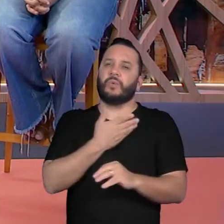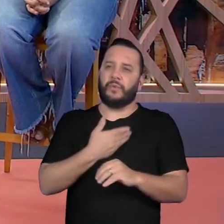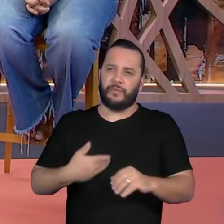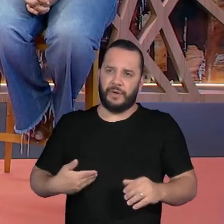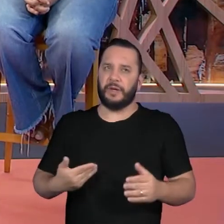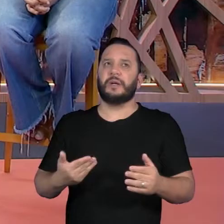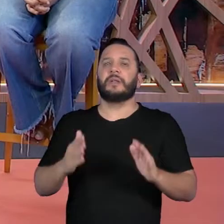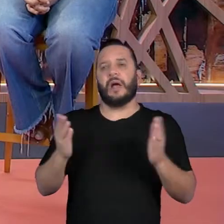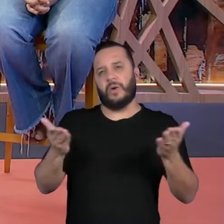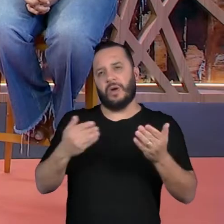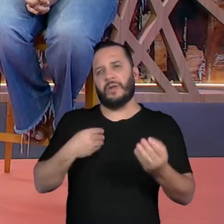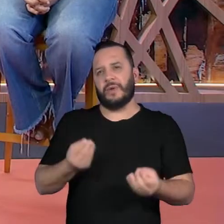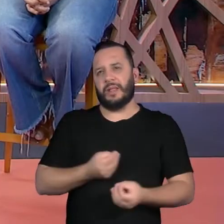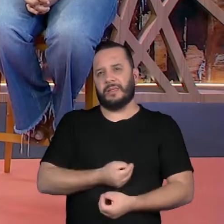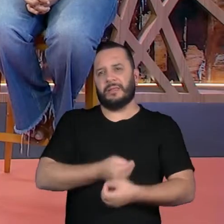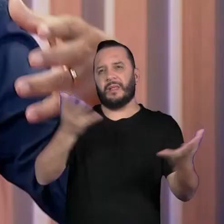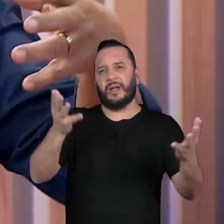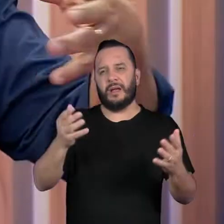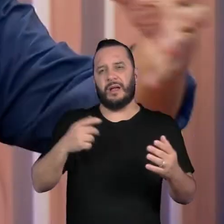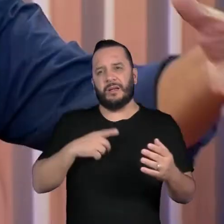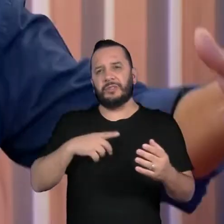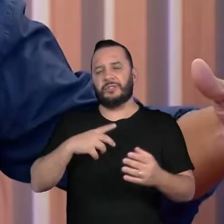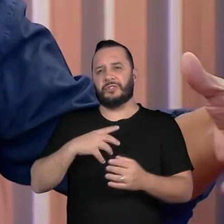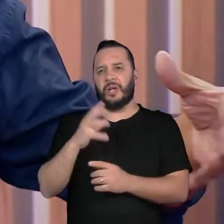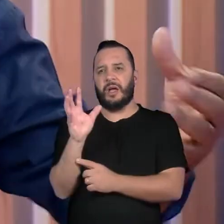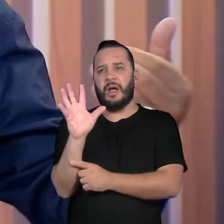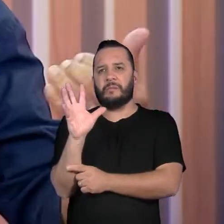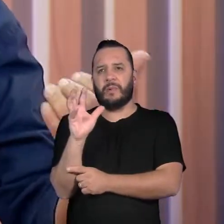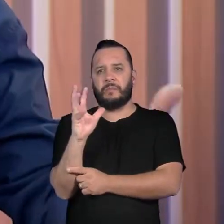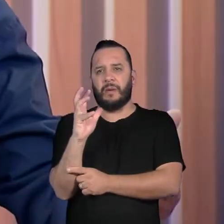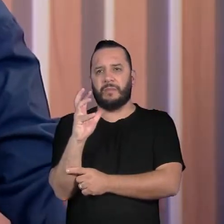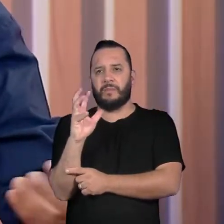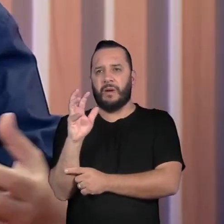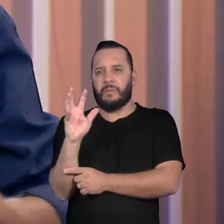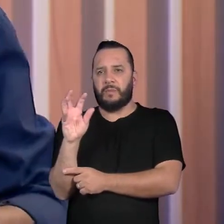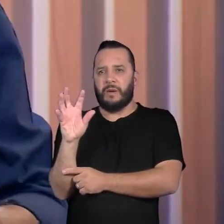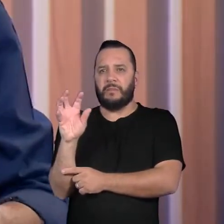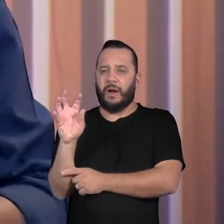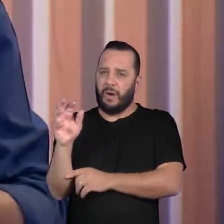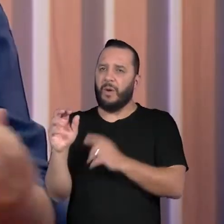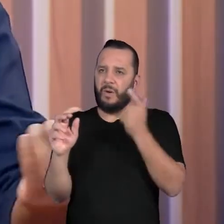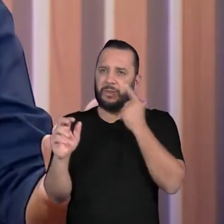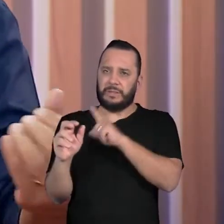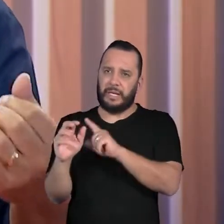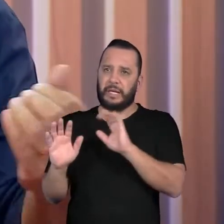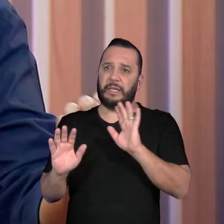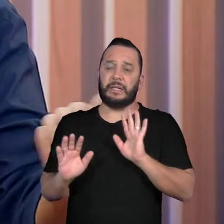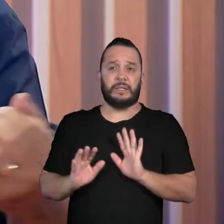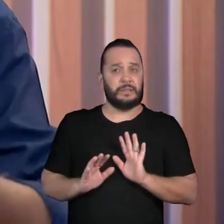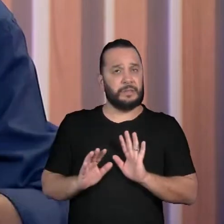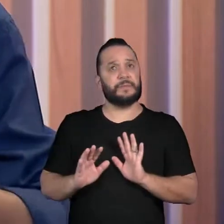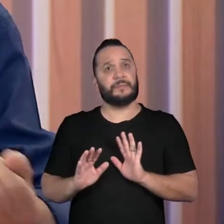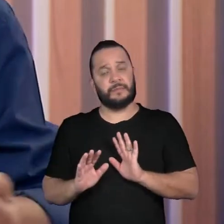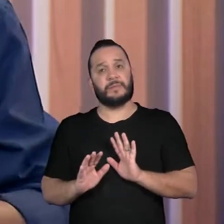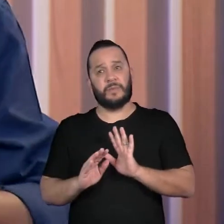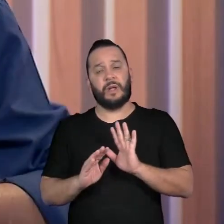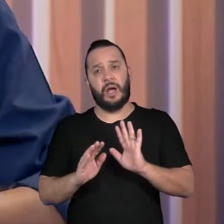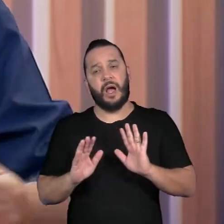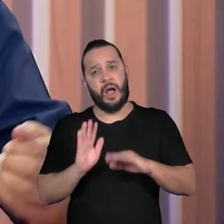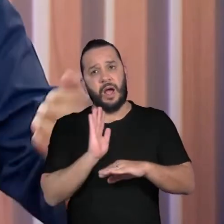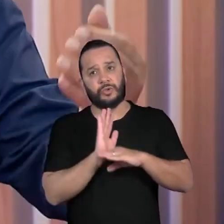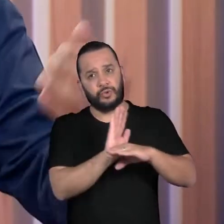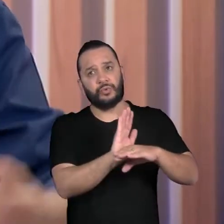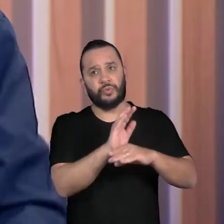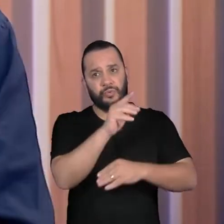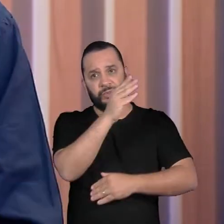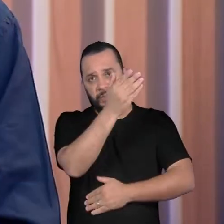distribui aquelas parabólicas, né? E aí o pessoal para a cidade consegue pegar. Então, isso acaba compensando